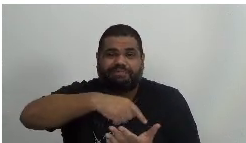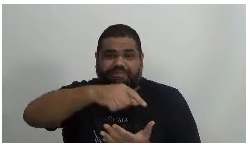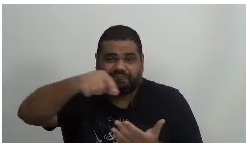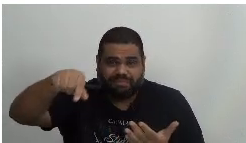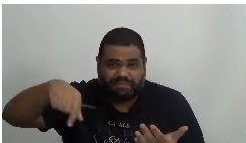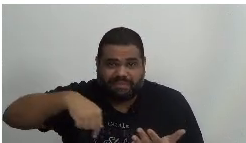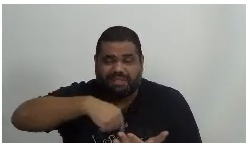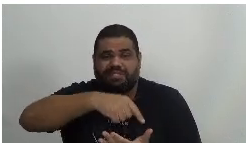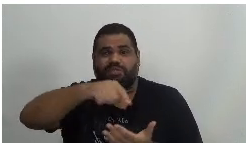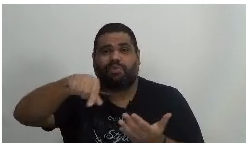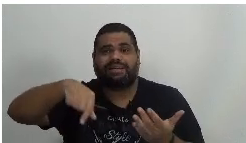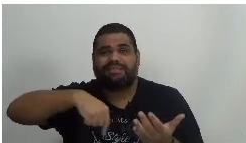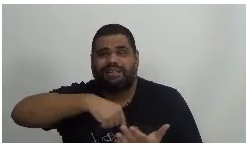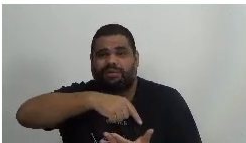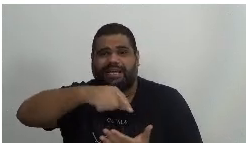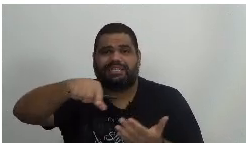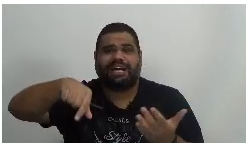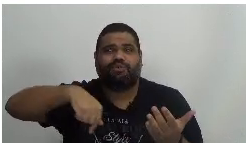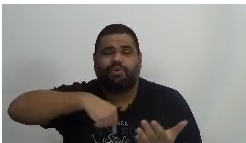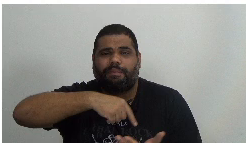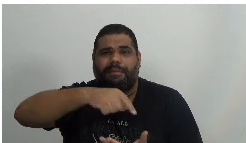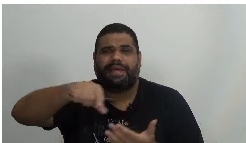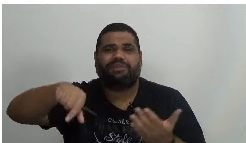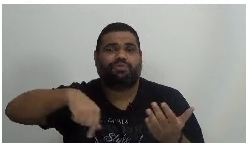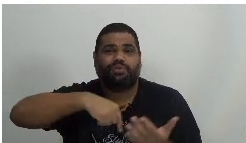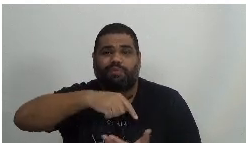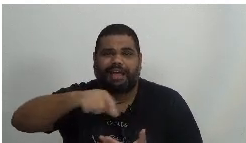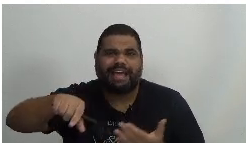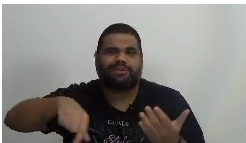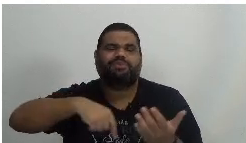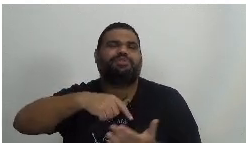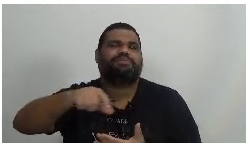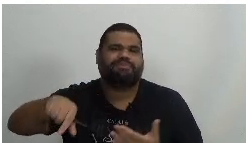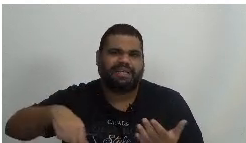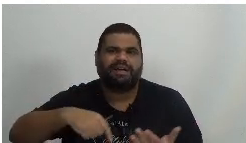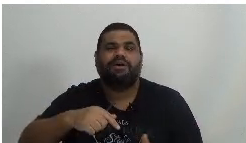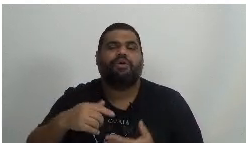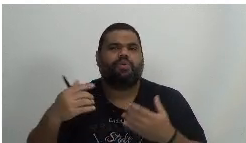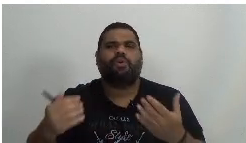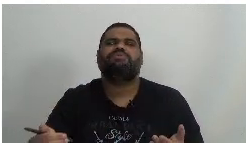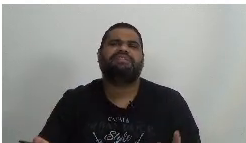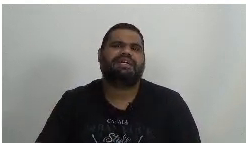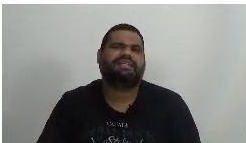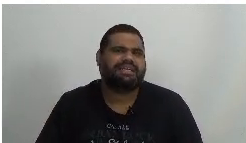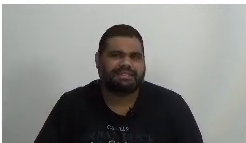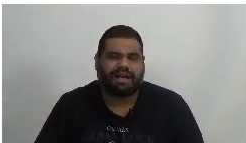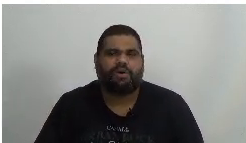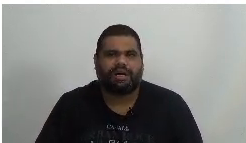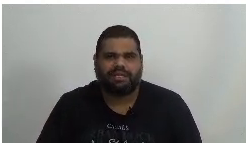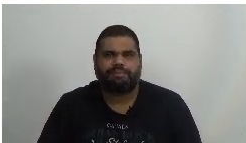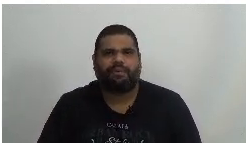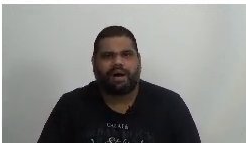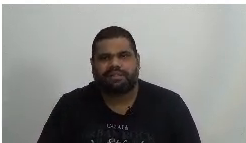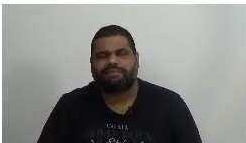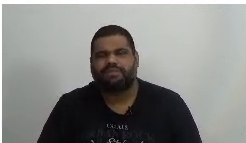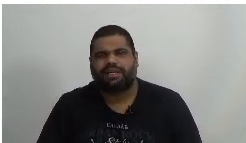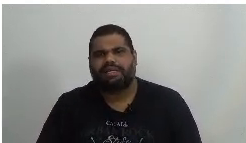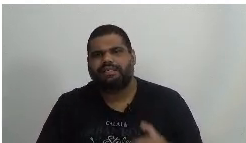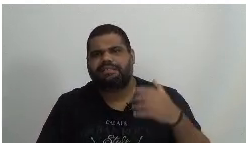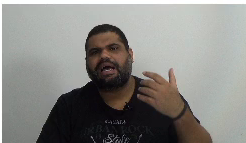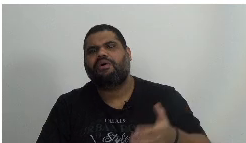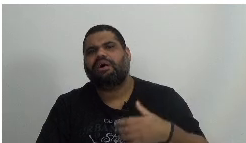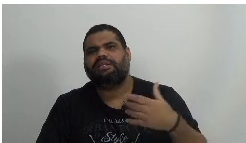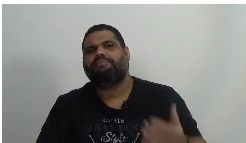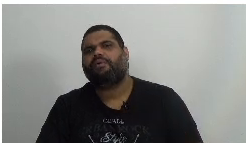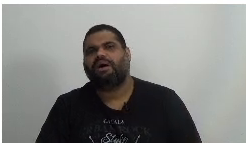essa situação, né, de agrupamentos numéricos, né, com certeza a ordem importa.